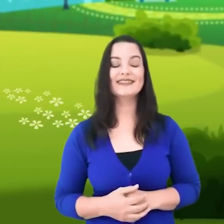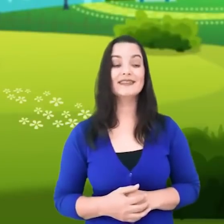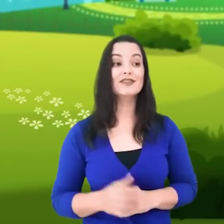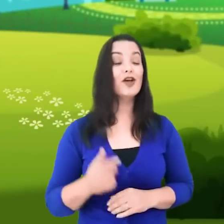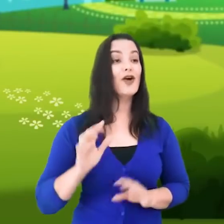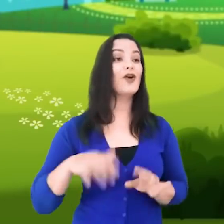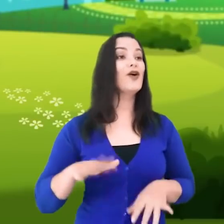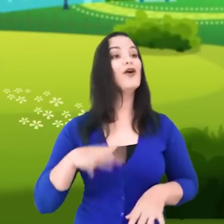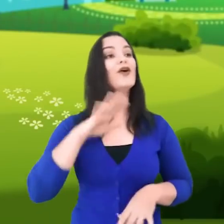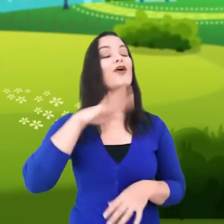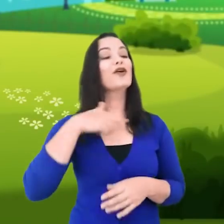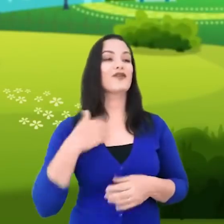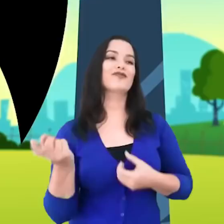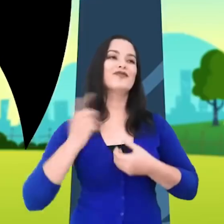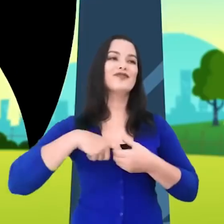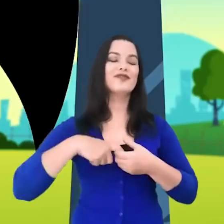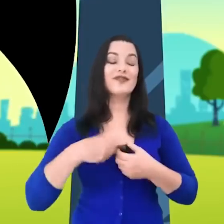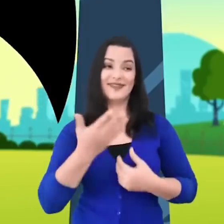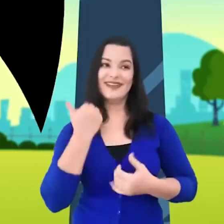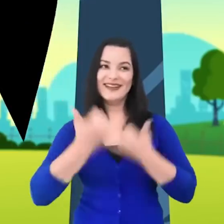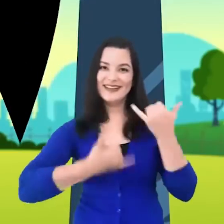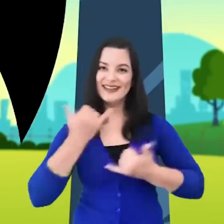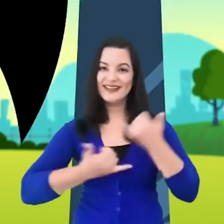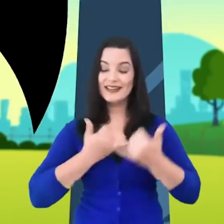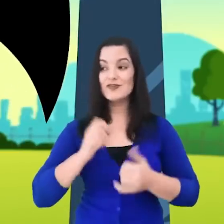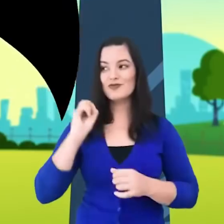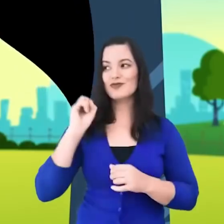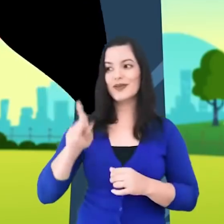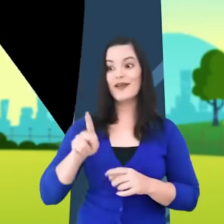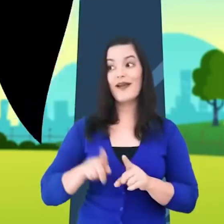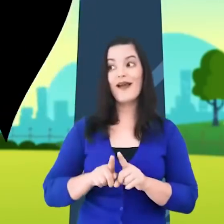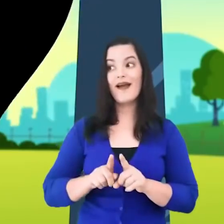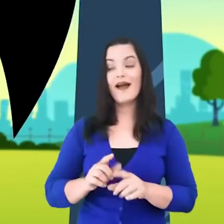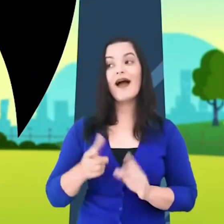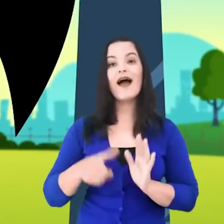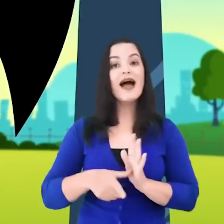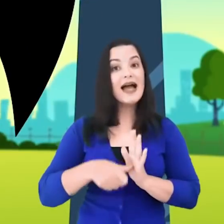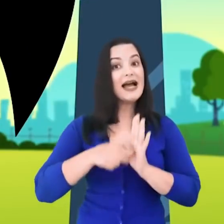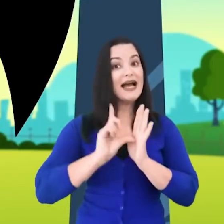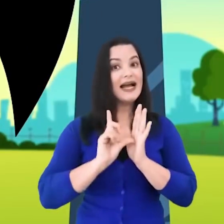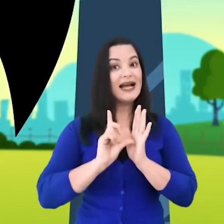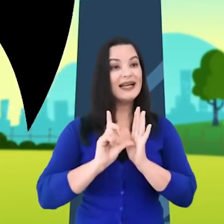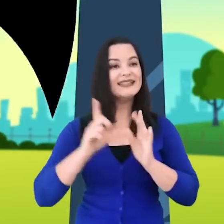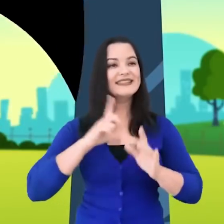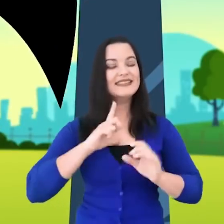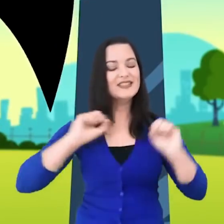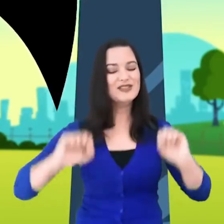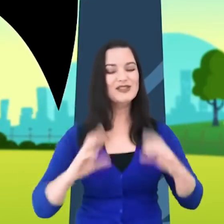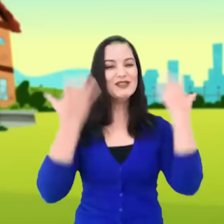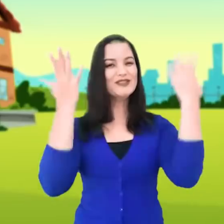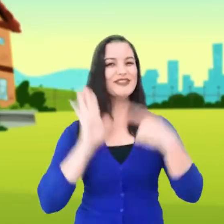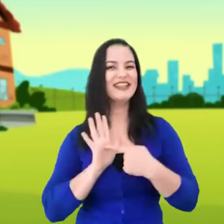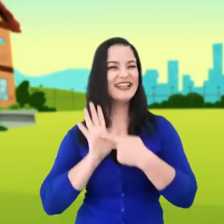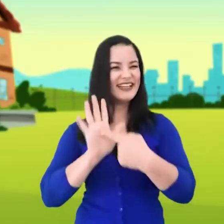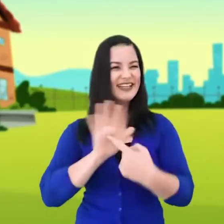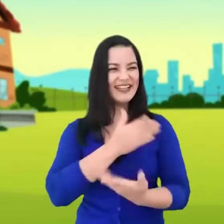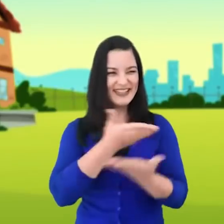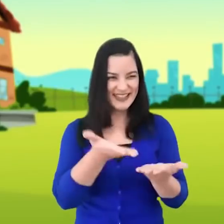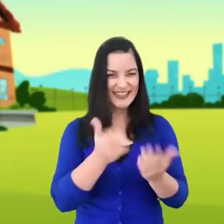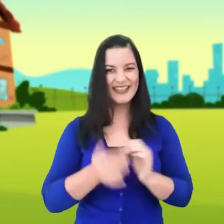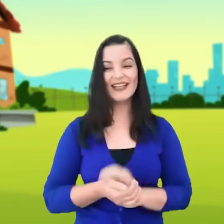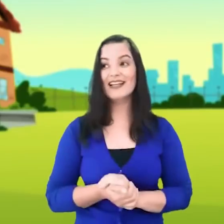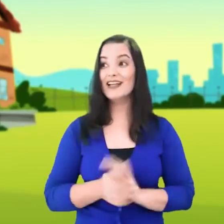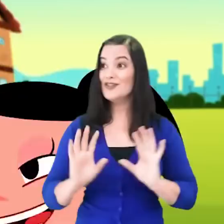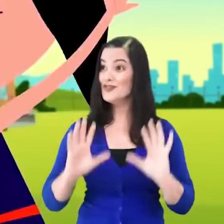Voltei. Vamos brincar? Ok, mas antes, a gente tem um show pra você! Um